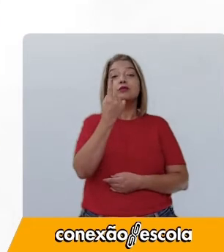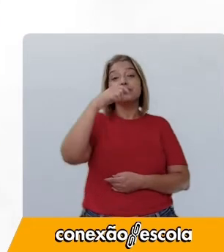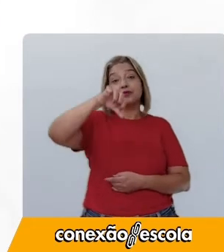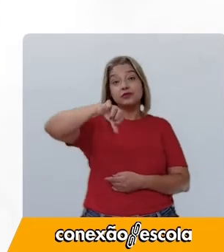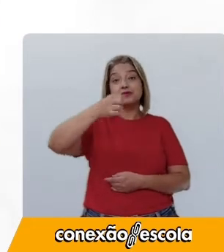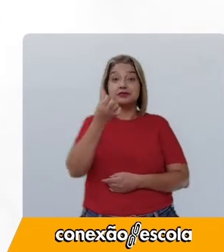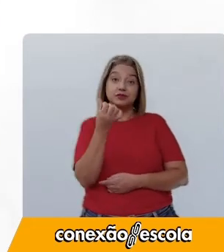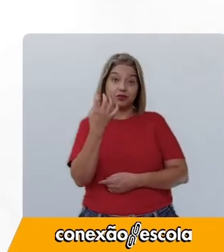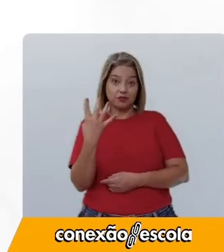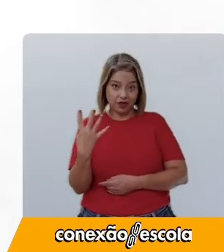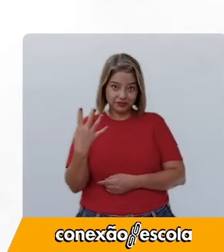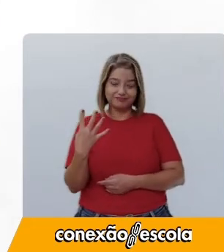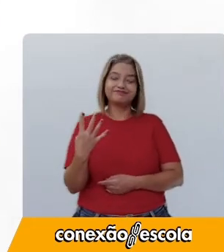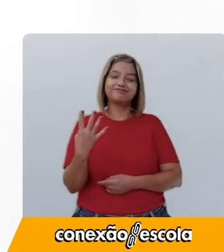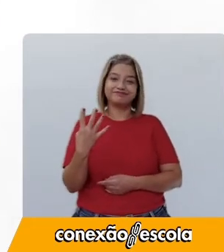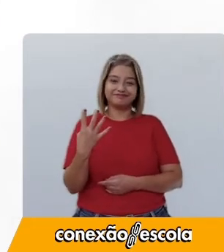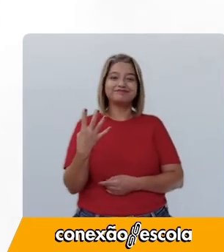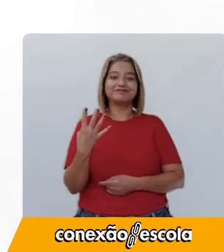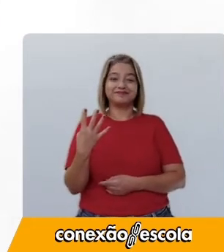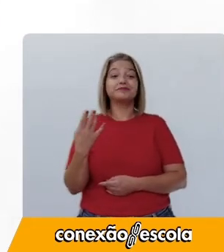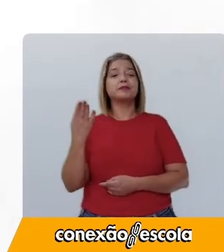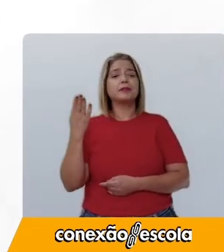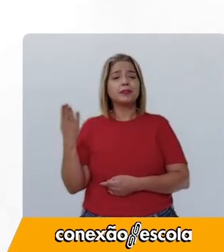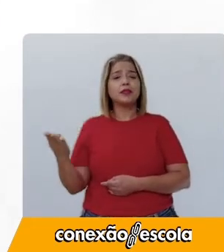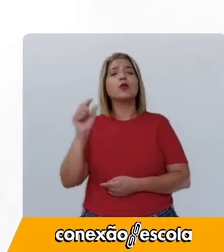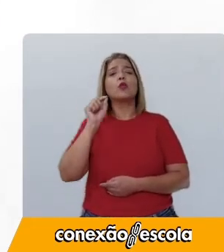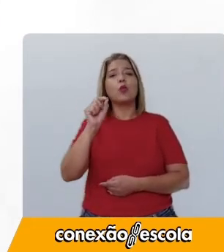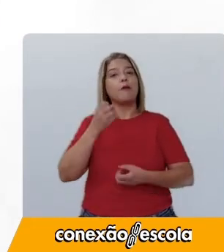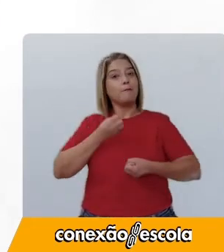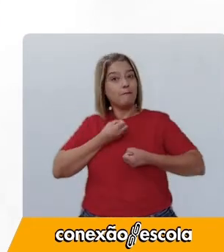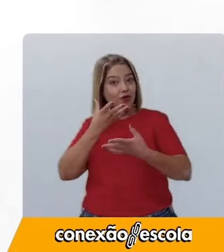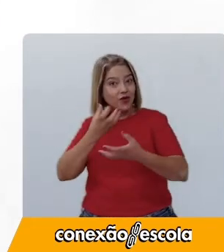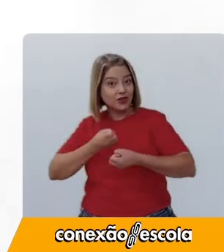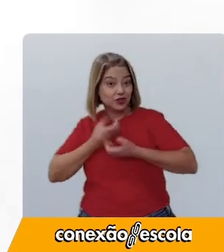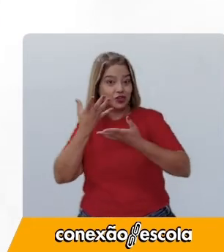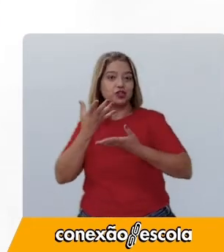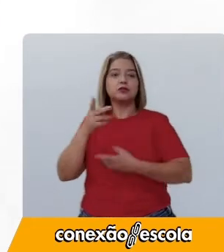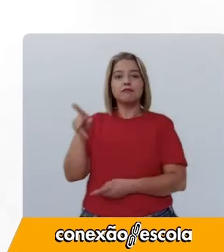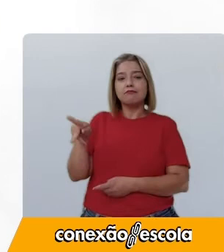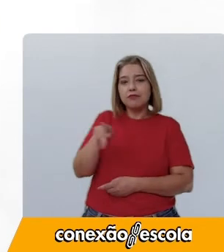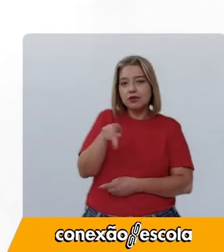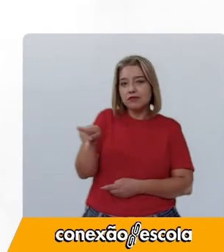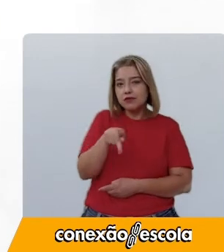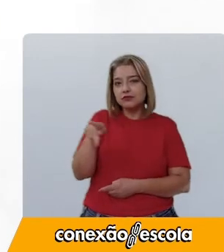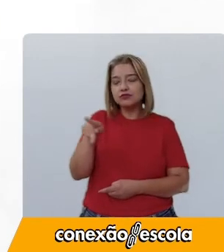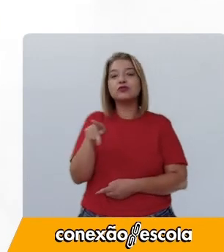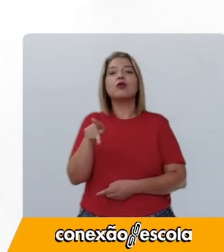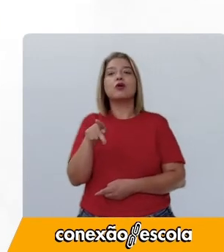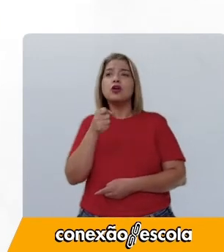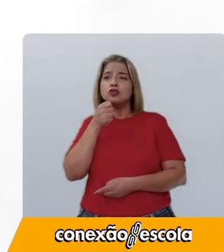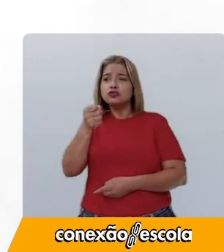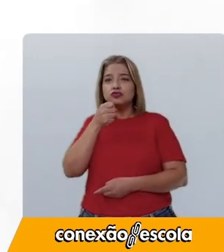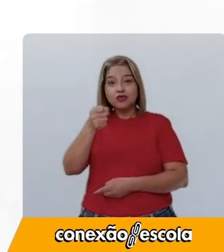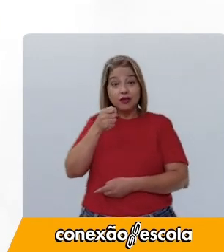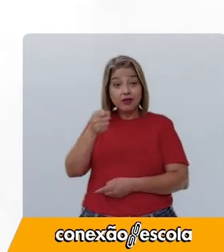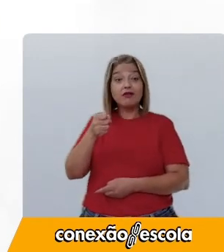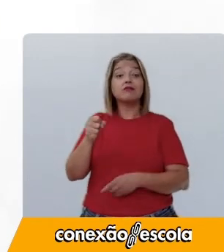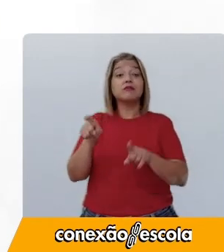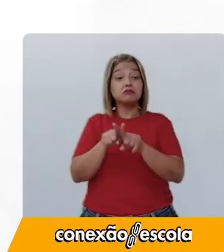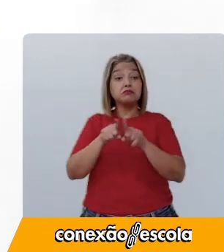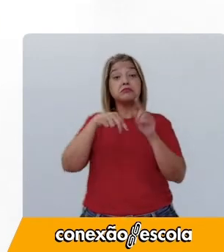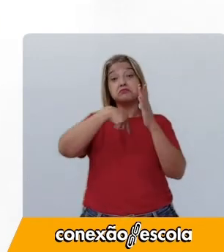em 1964. Foi poetisa, professora, jornalista